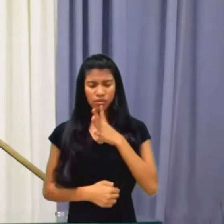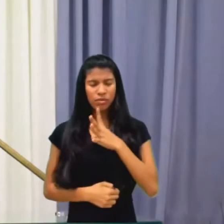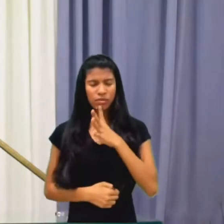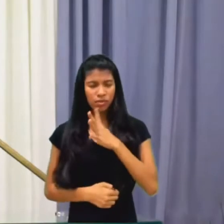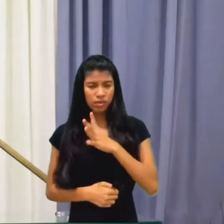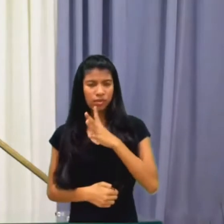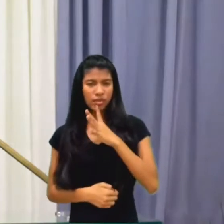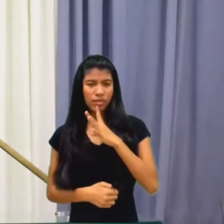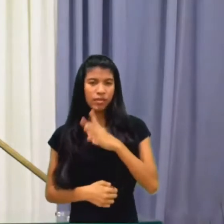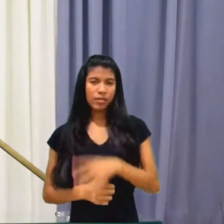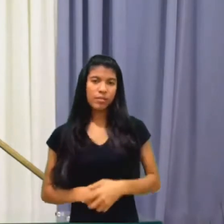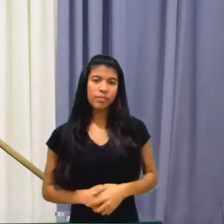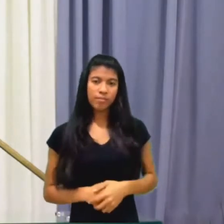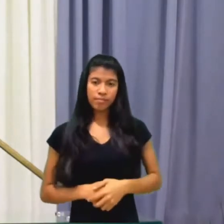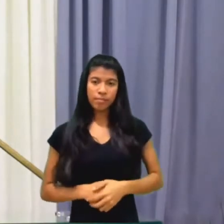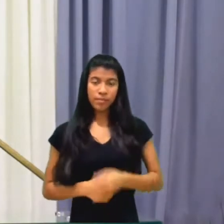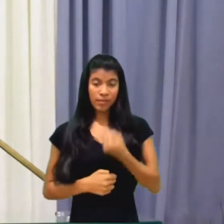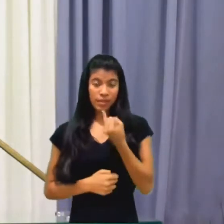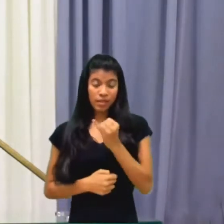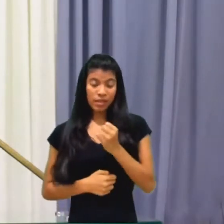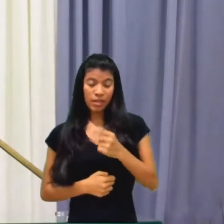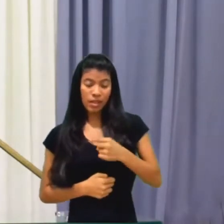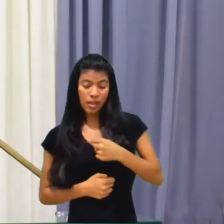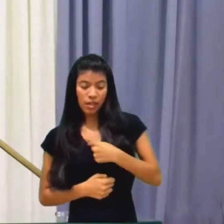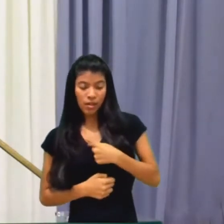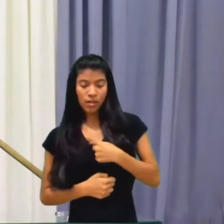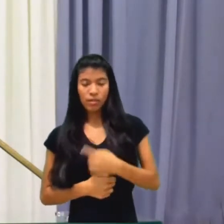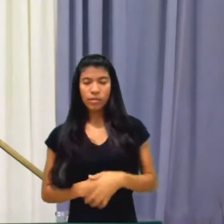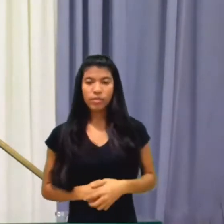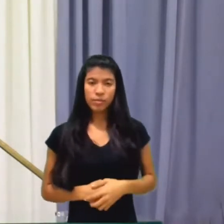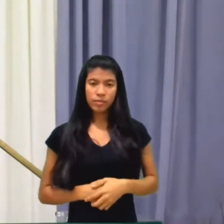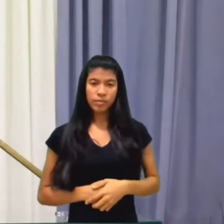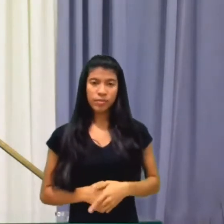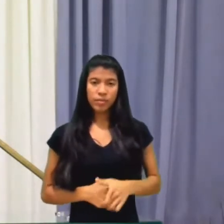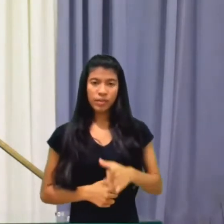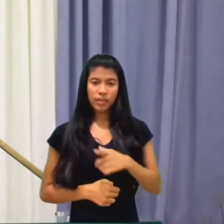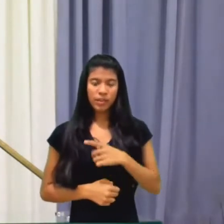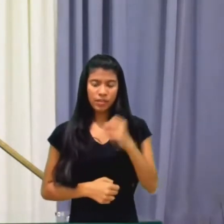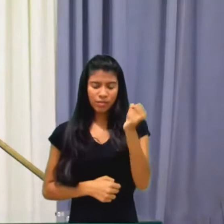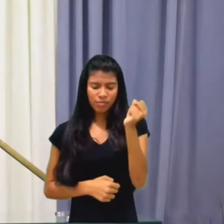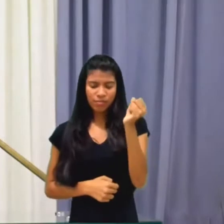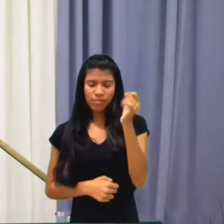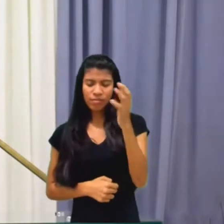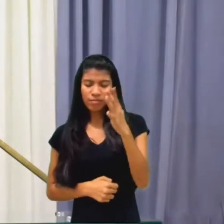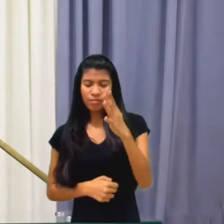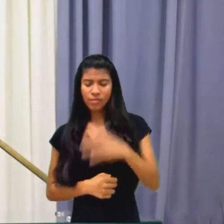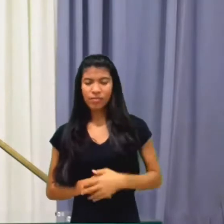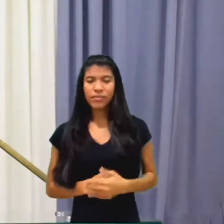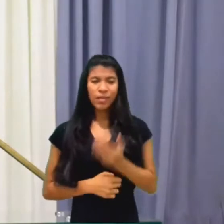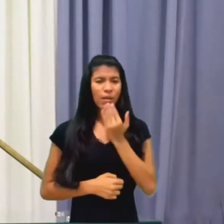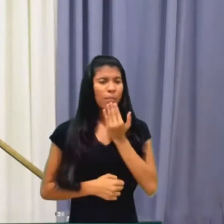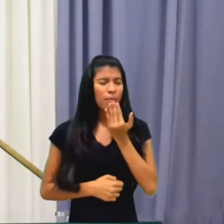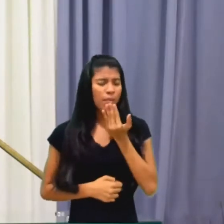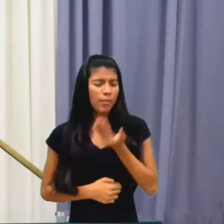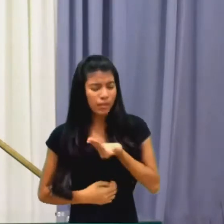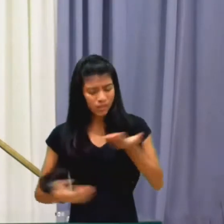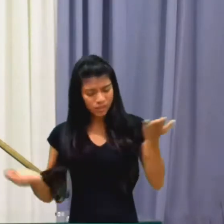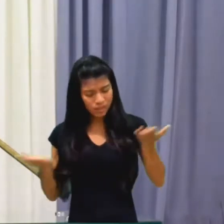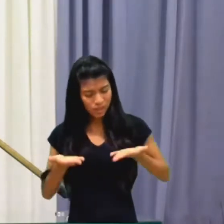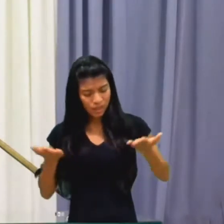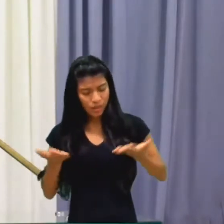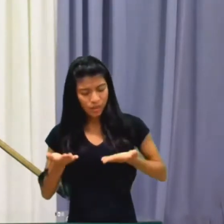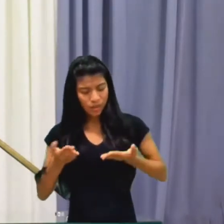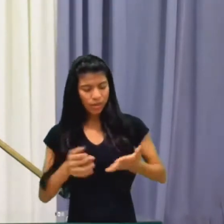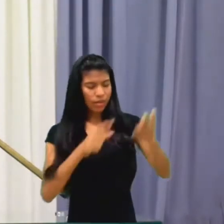olhos. Se eu, pois, tenho achado graça aos teus olhos, rogo-te que agora me mostres